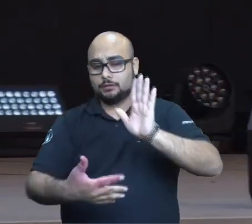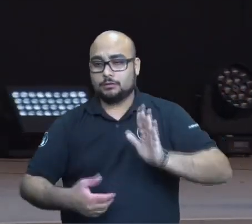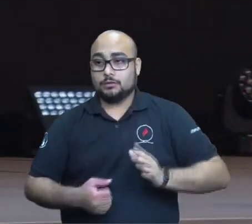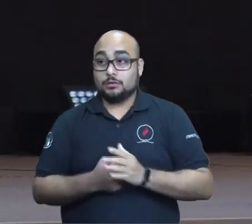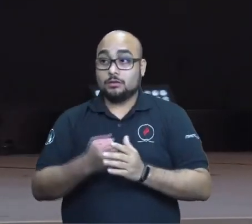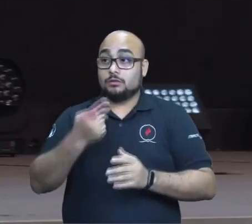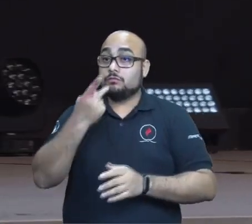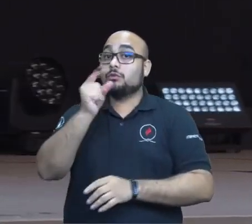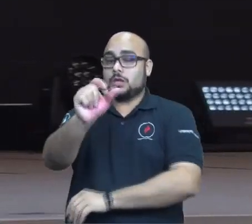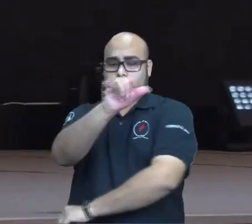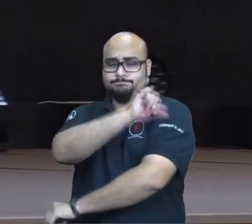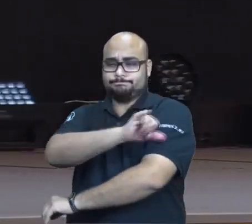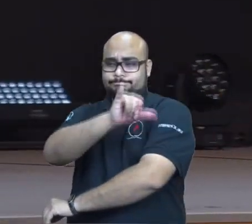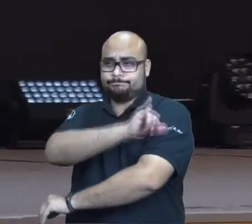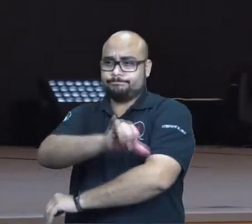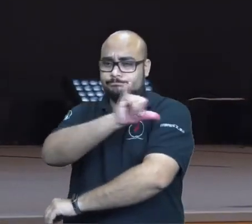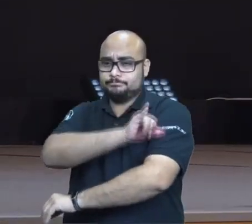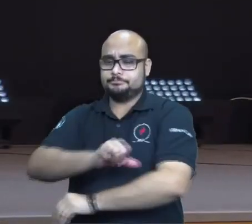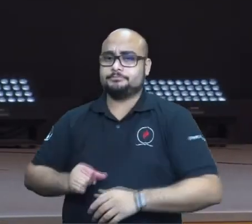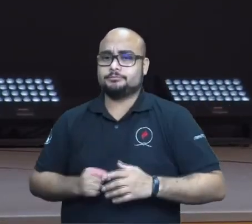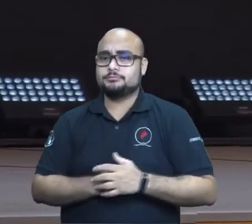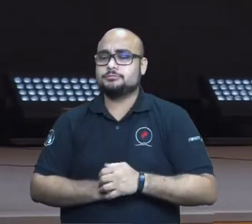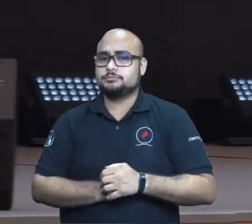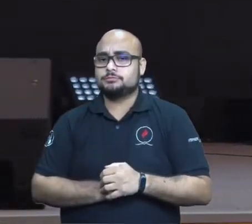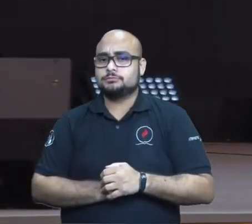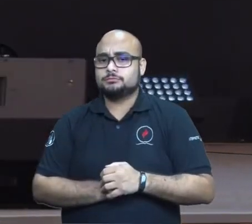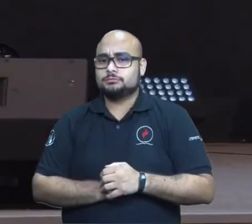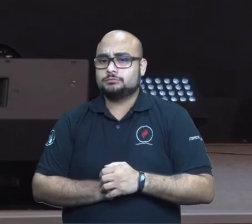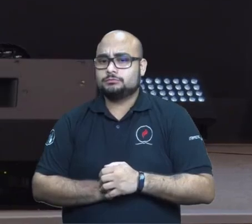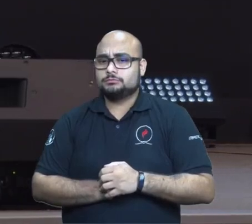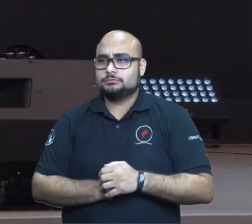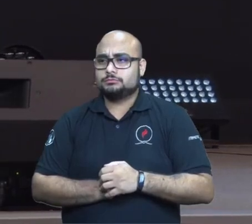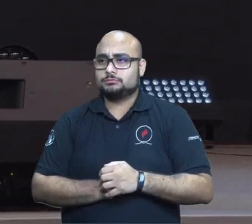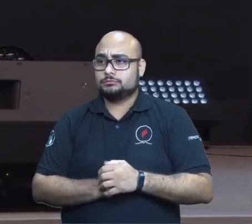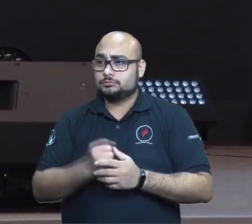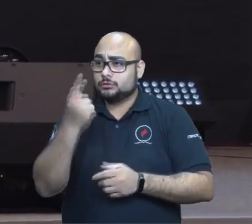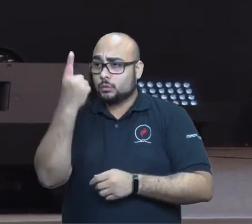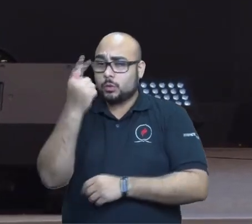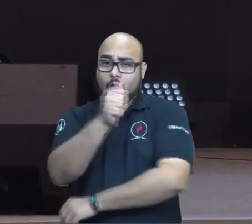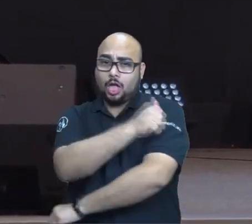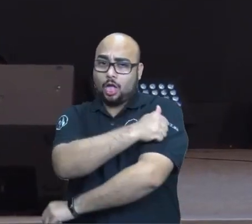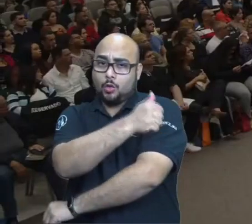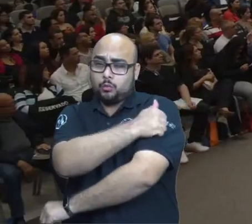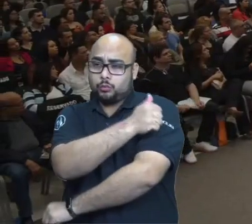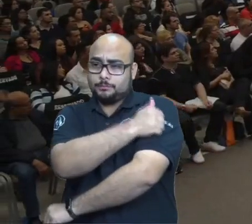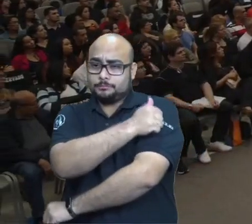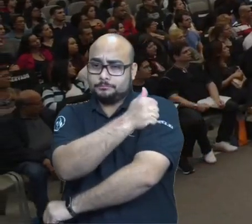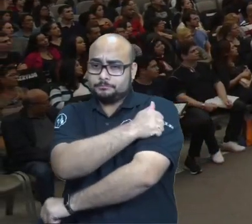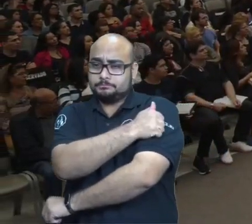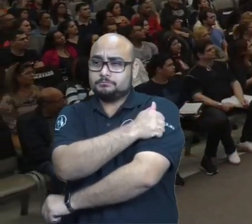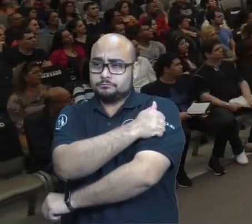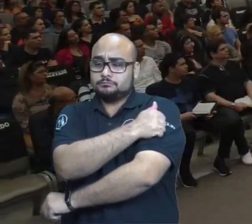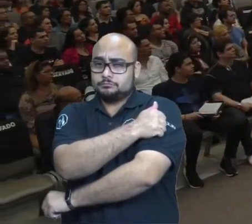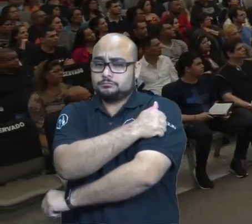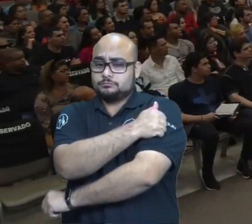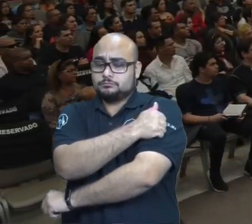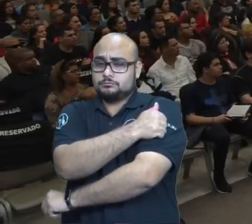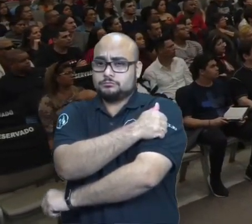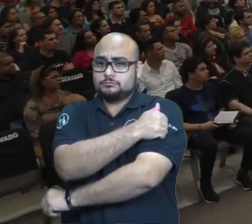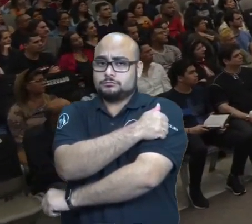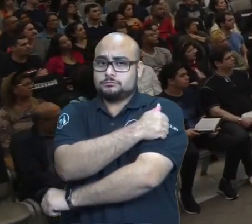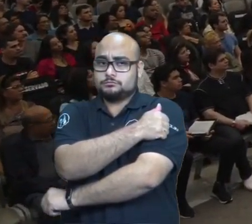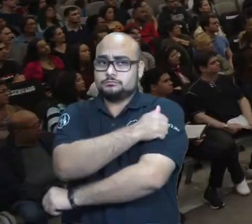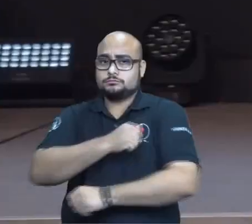cadinho monitor aqui para mim meu querido por favor pouco estou ouvindo aqui em cima Um deles repete por favor um deles um